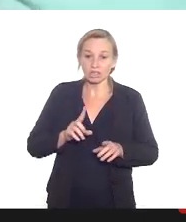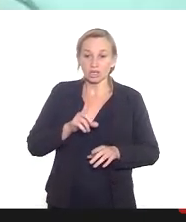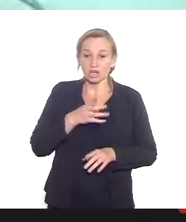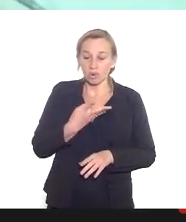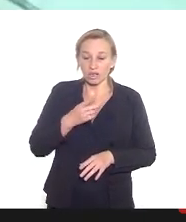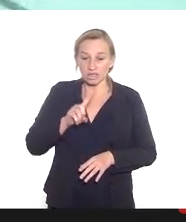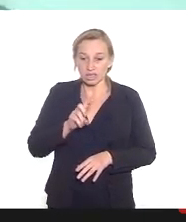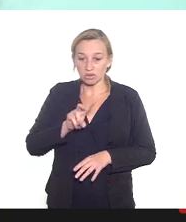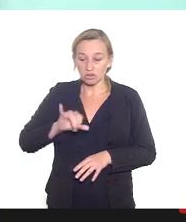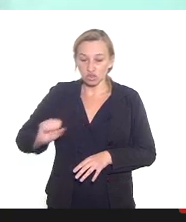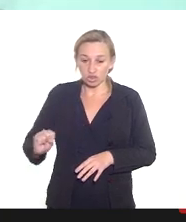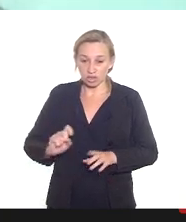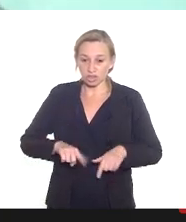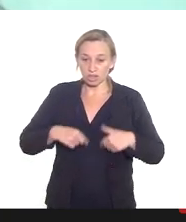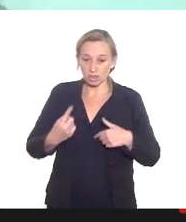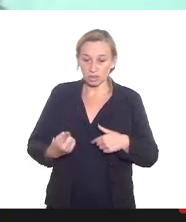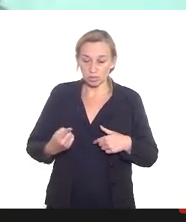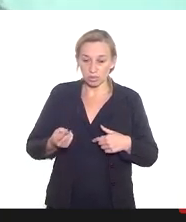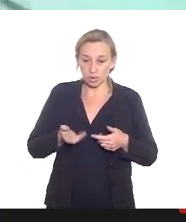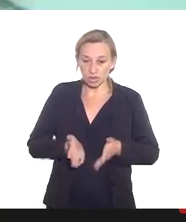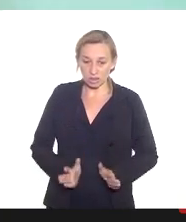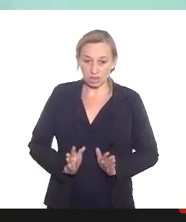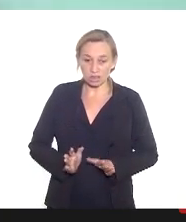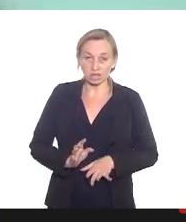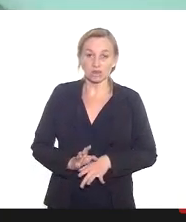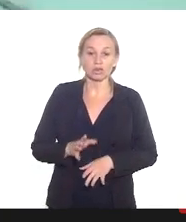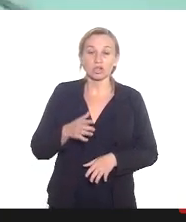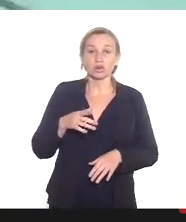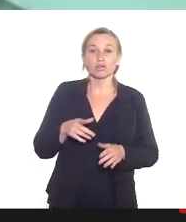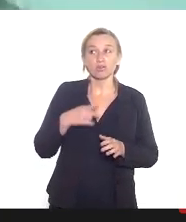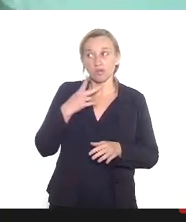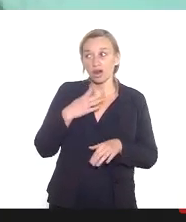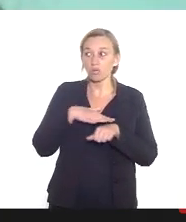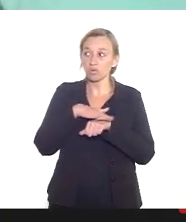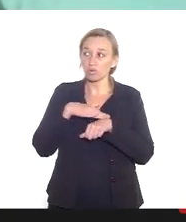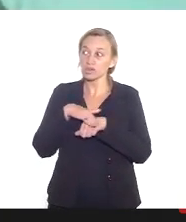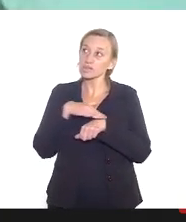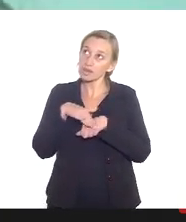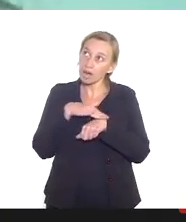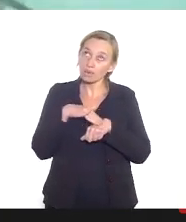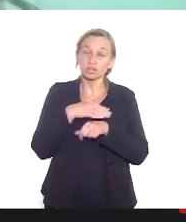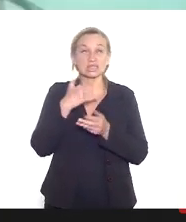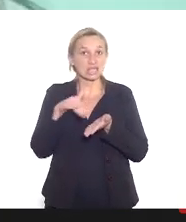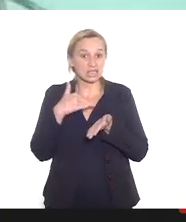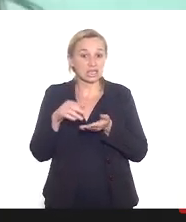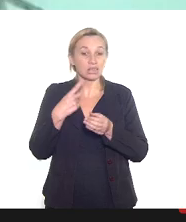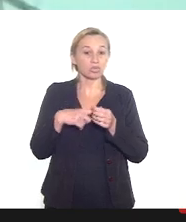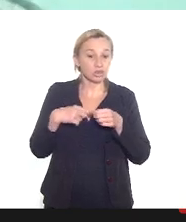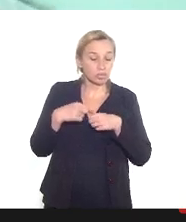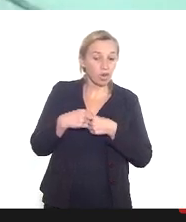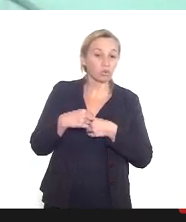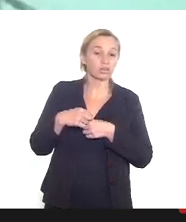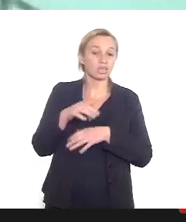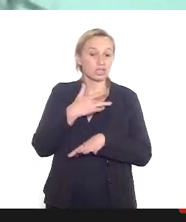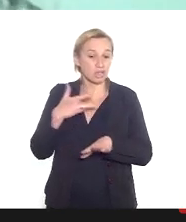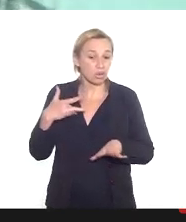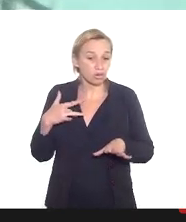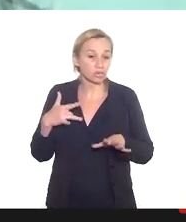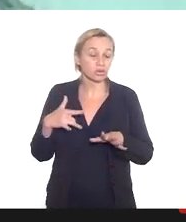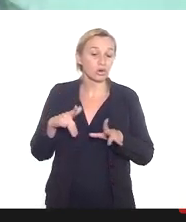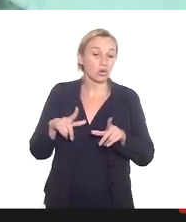breve histórico né do que foi conversado na Secretaria Municipal de Saúde e